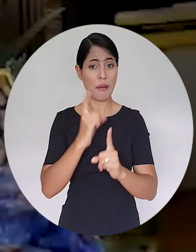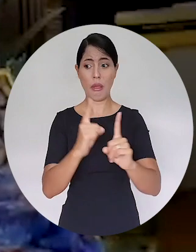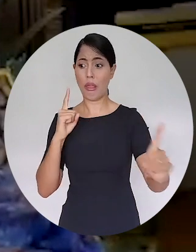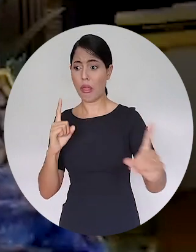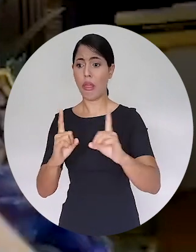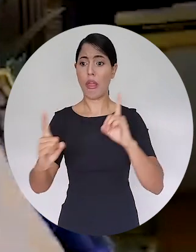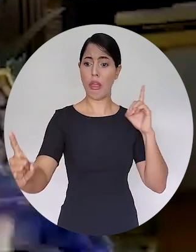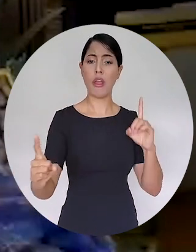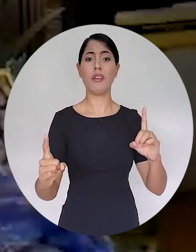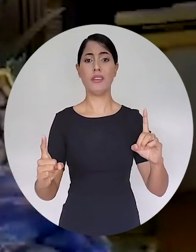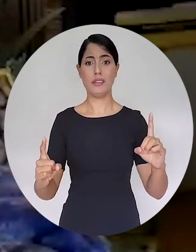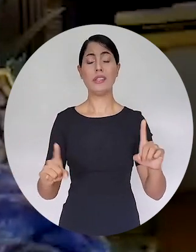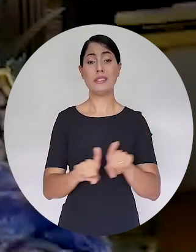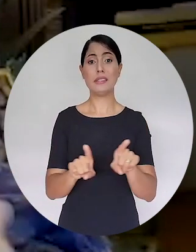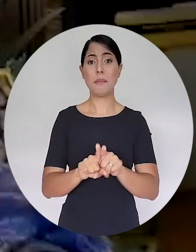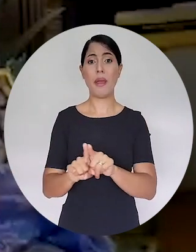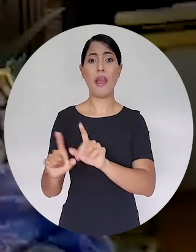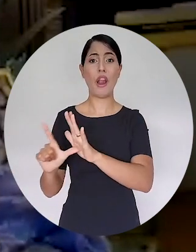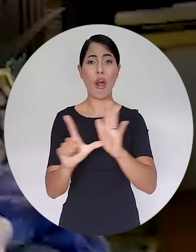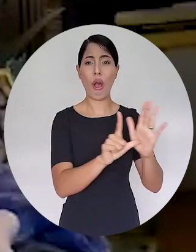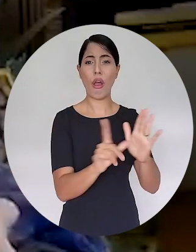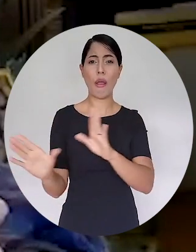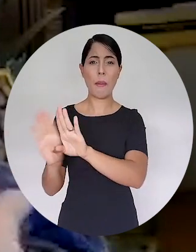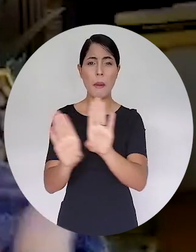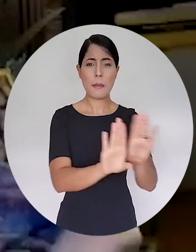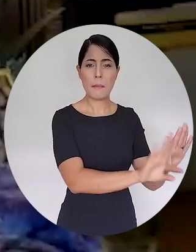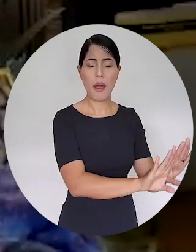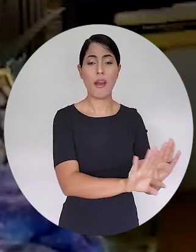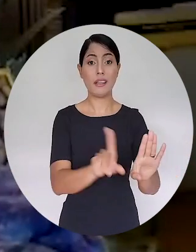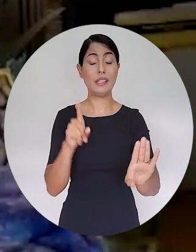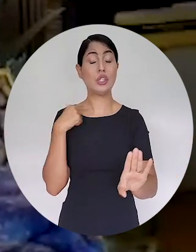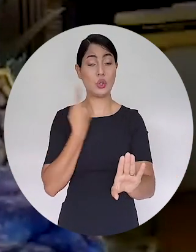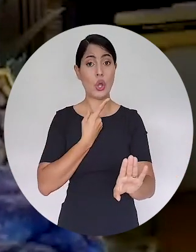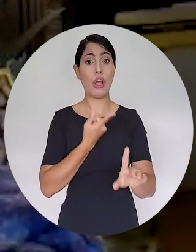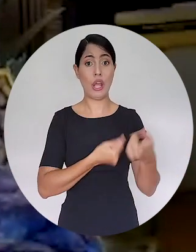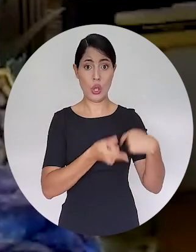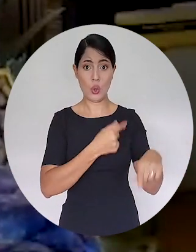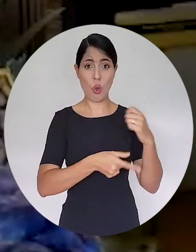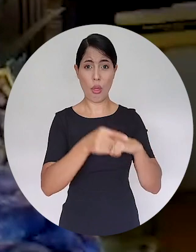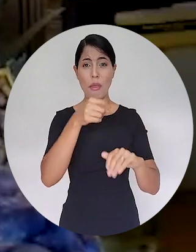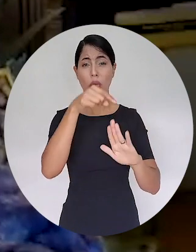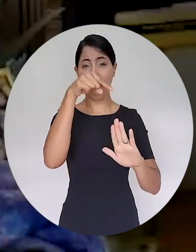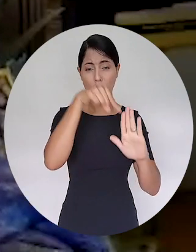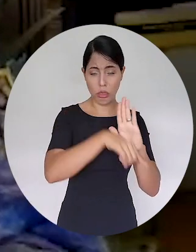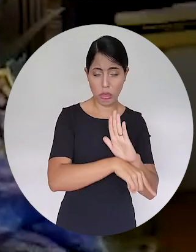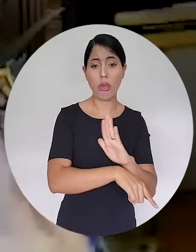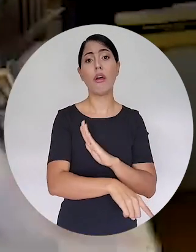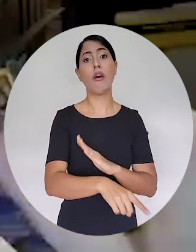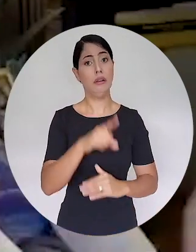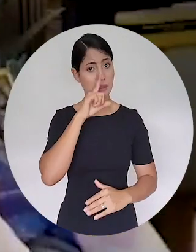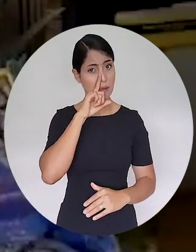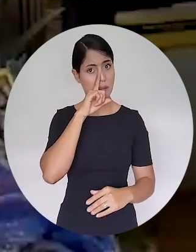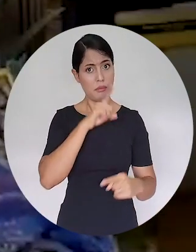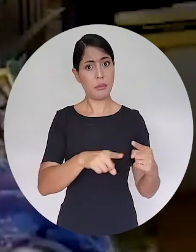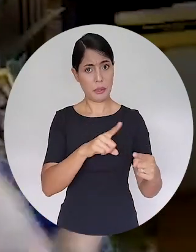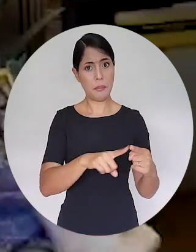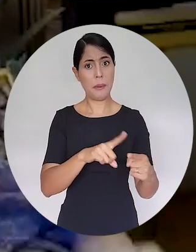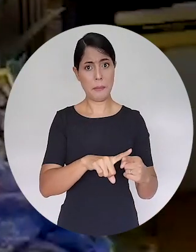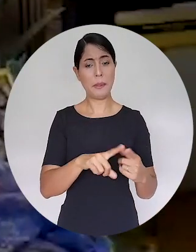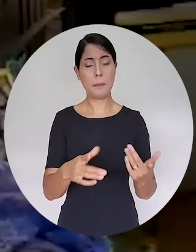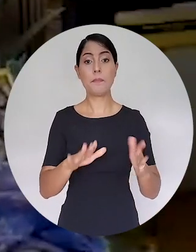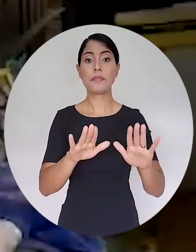do comércio, tudo isso fez com que a gente tivesse uma crise econômica muito forte no Brasil. E a criação